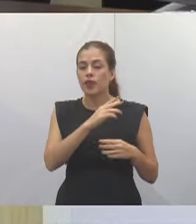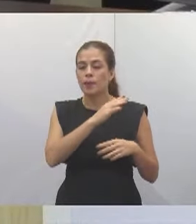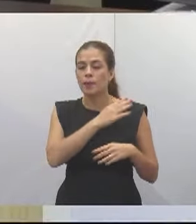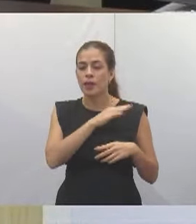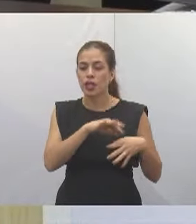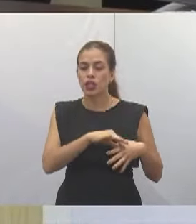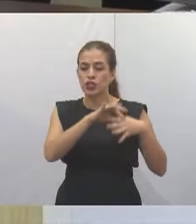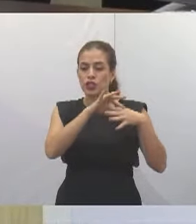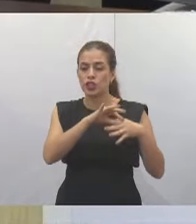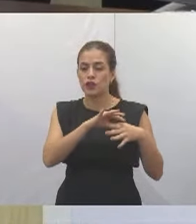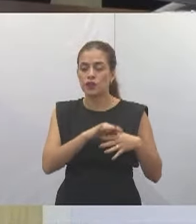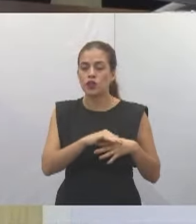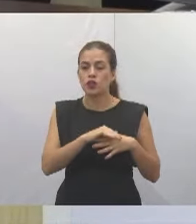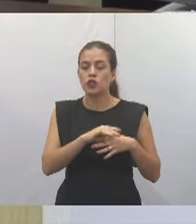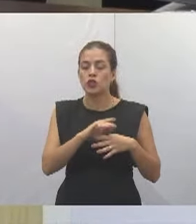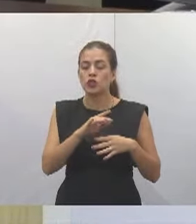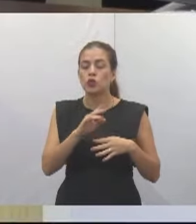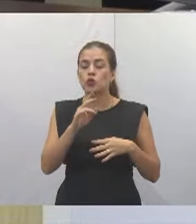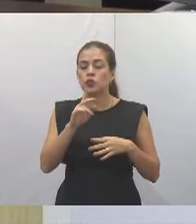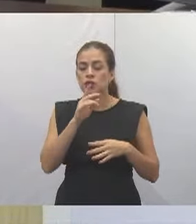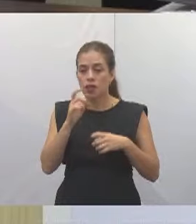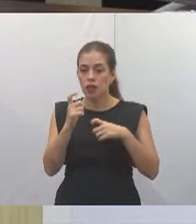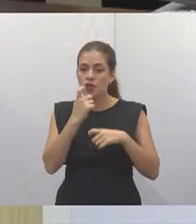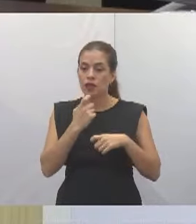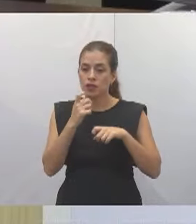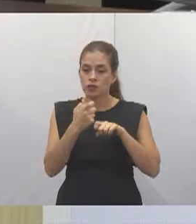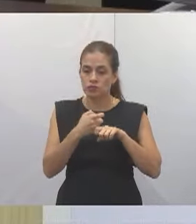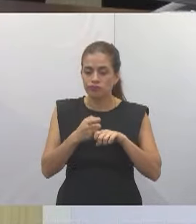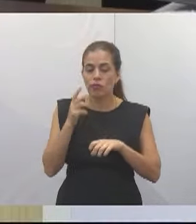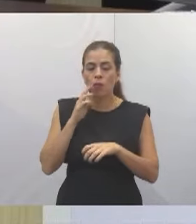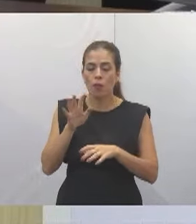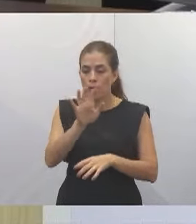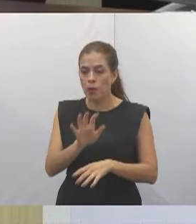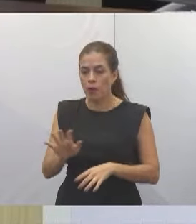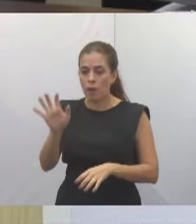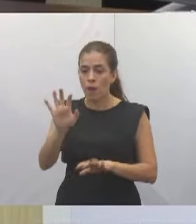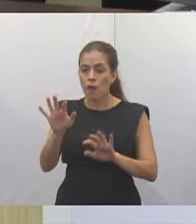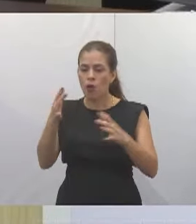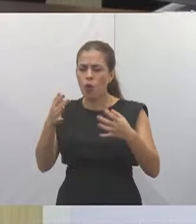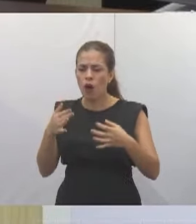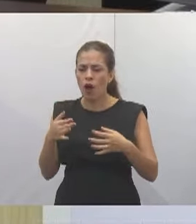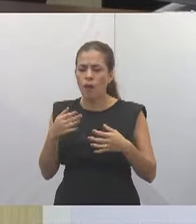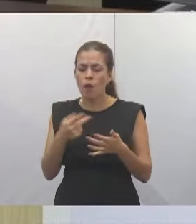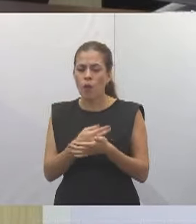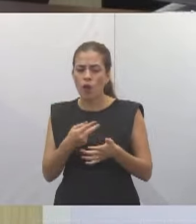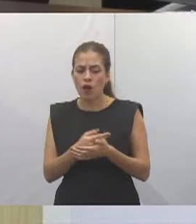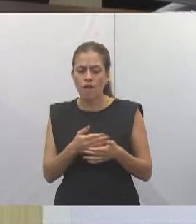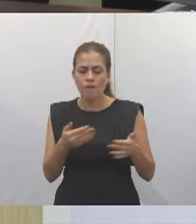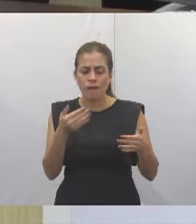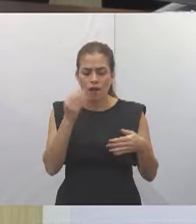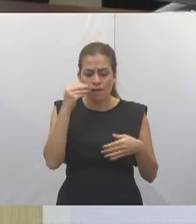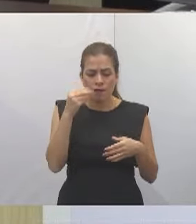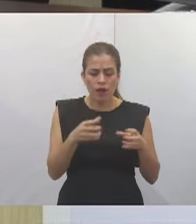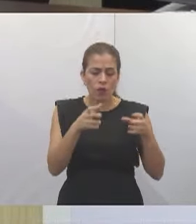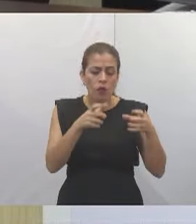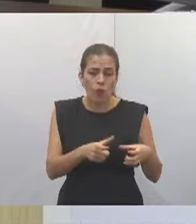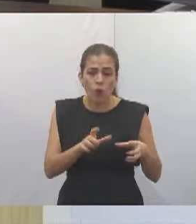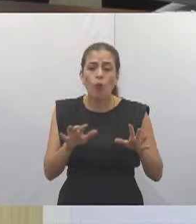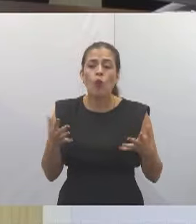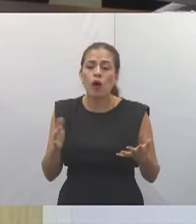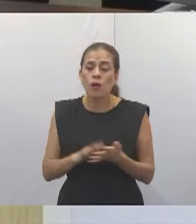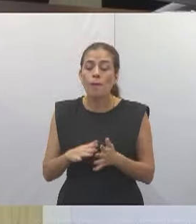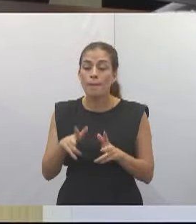consiga mapear por unidade onde é que está a falha. Inicialmente, o que a gente percebeu foi que foi